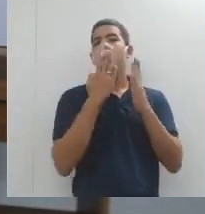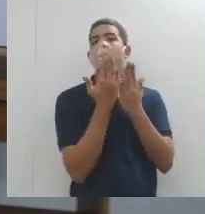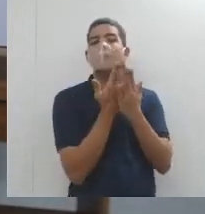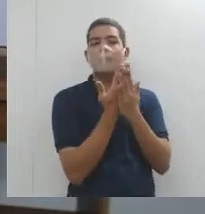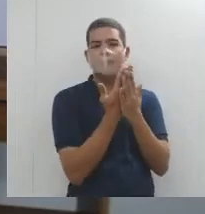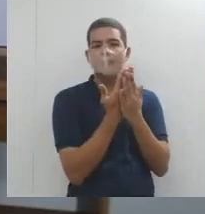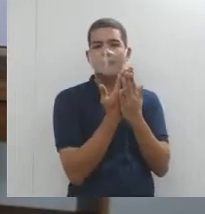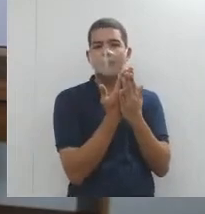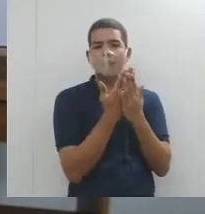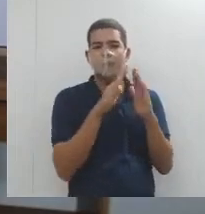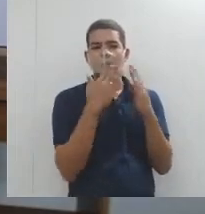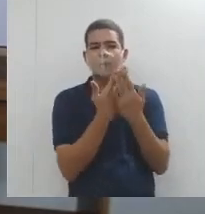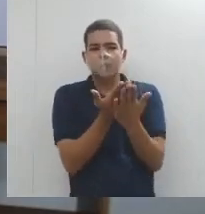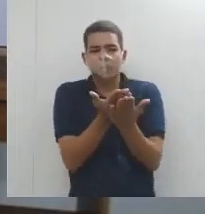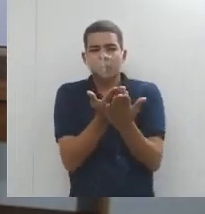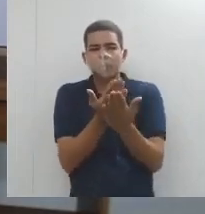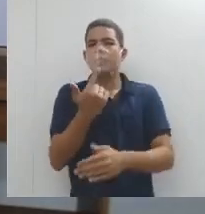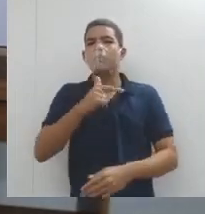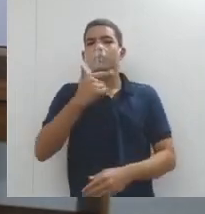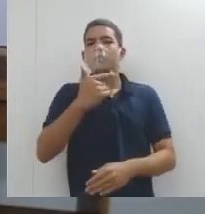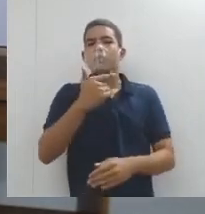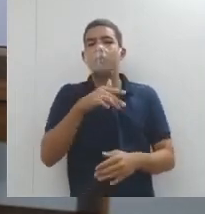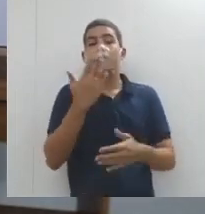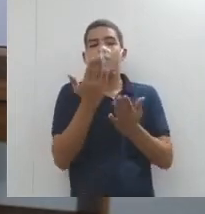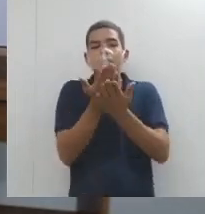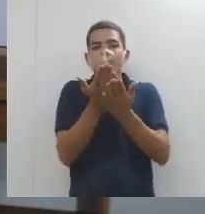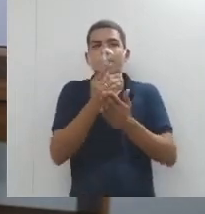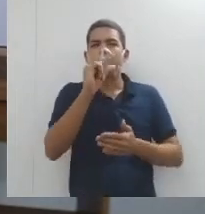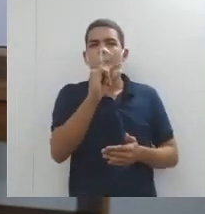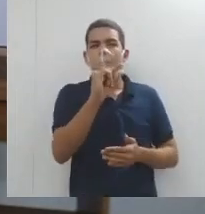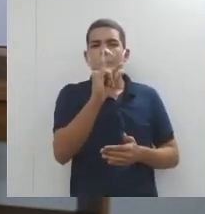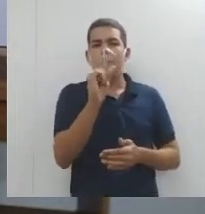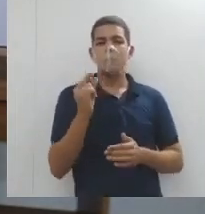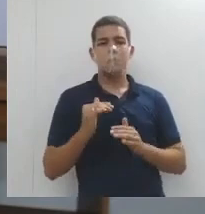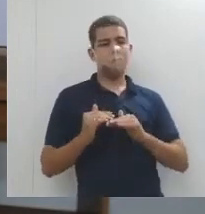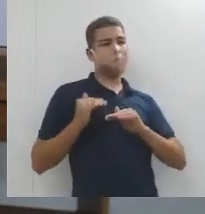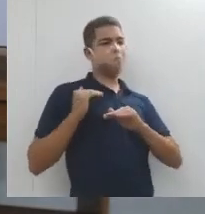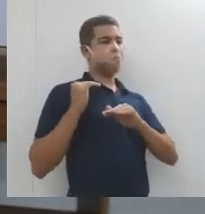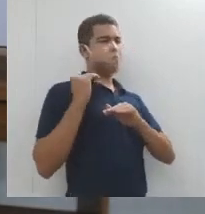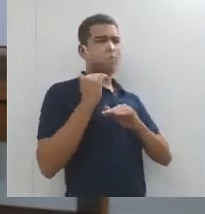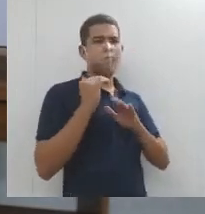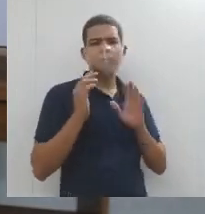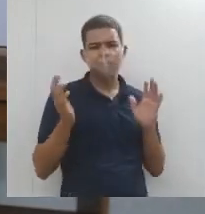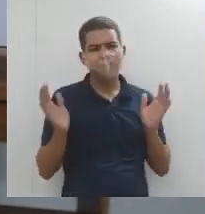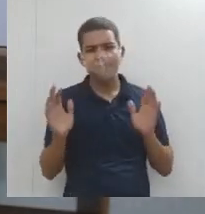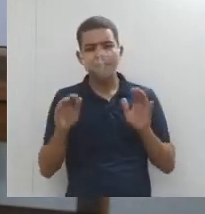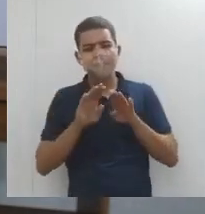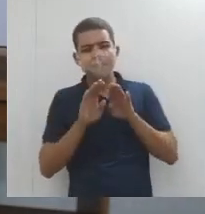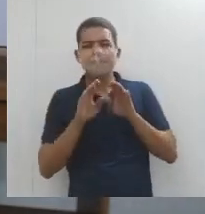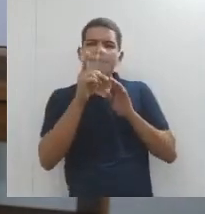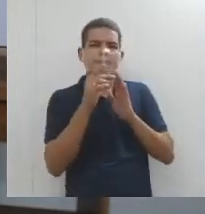com as quais você está falando, porque as pessoas vão se sentir até constrangidas em falar com